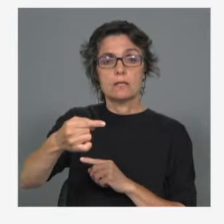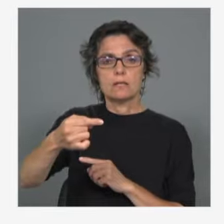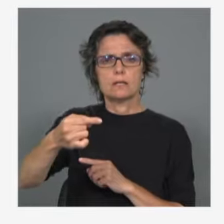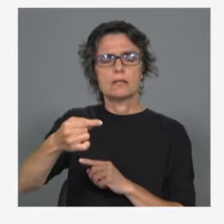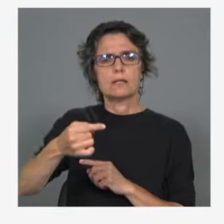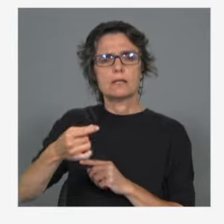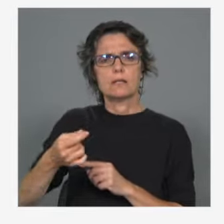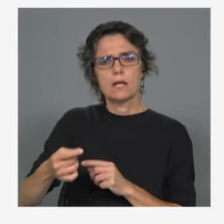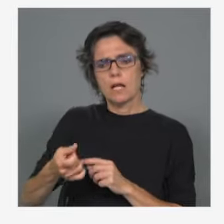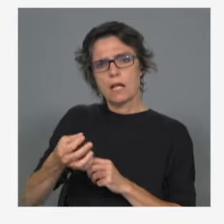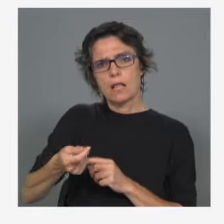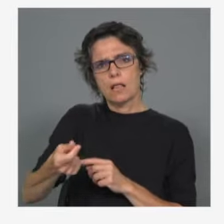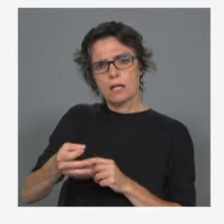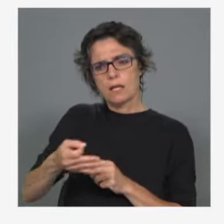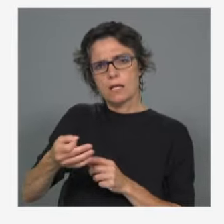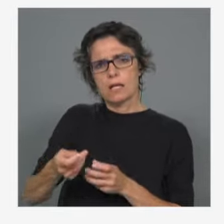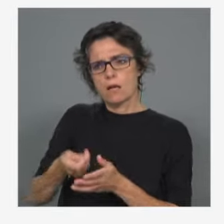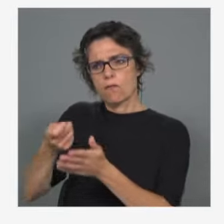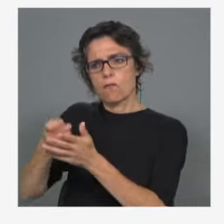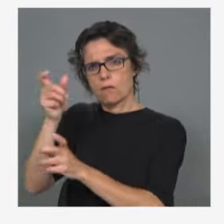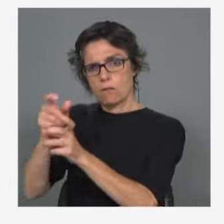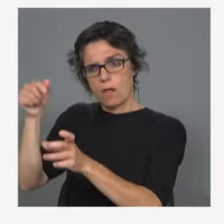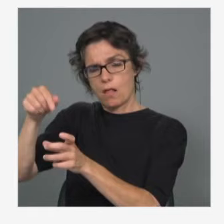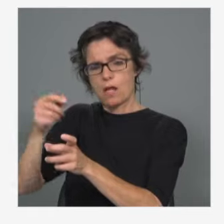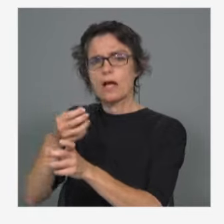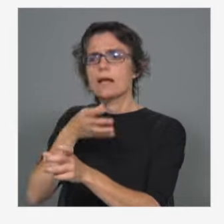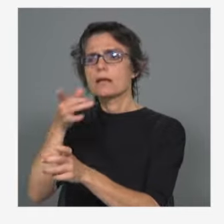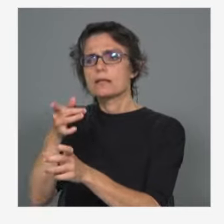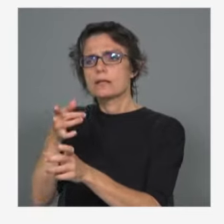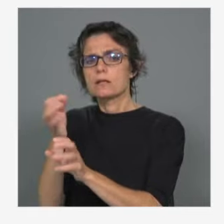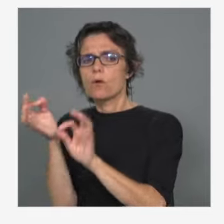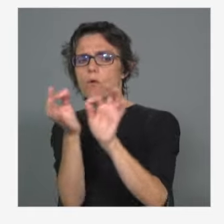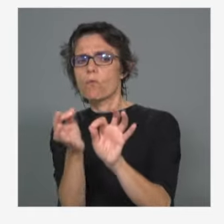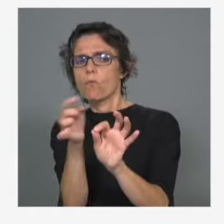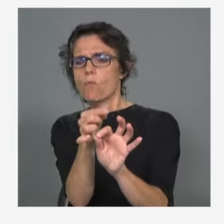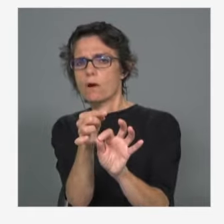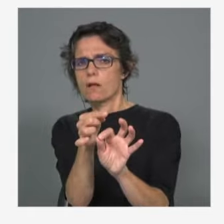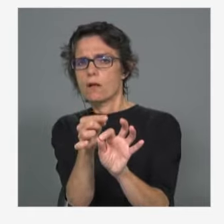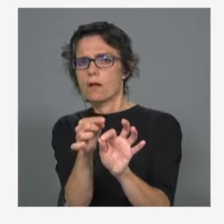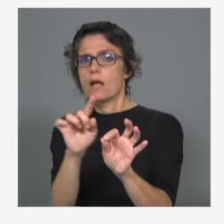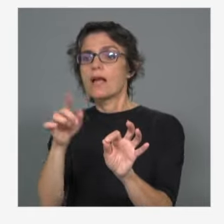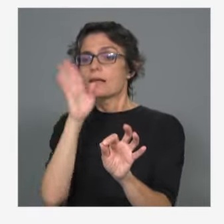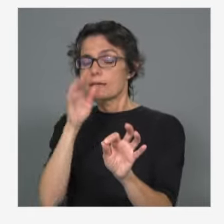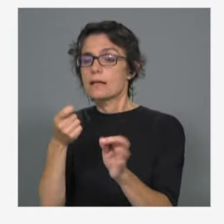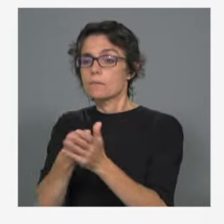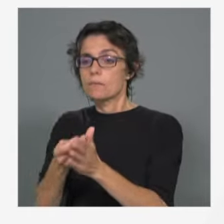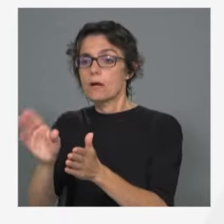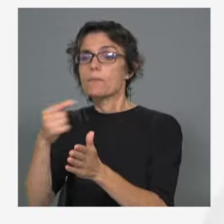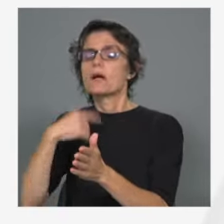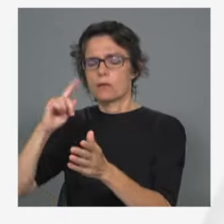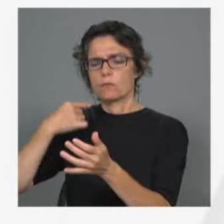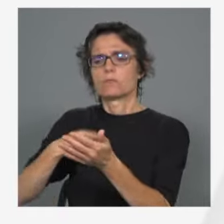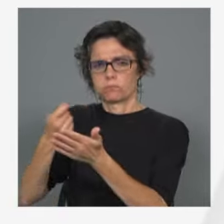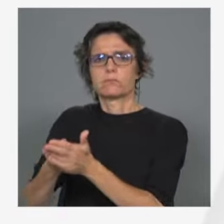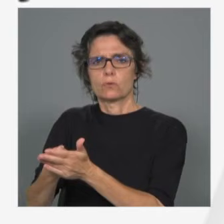2 moedas, deu-as ao estalajadeiro e disse: Trata bem dele, e o que gastares a mais eu te